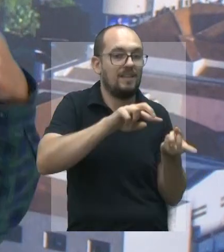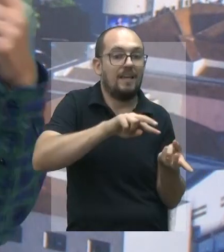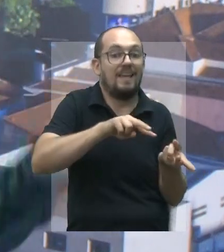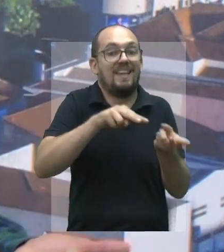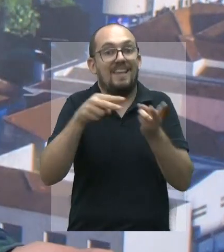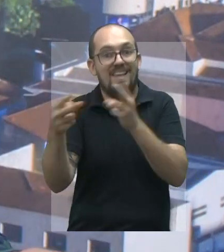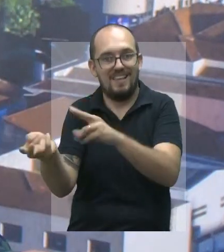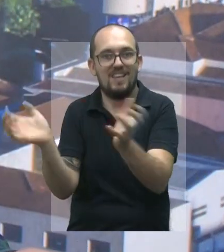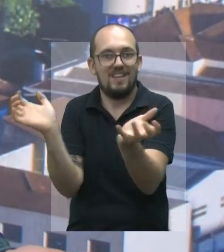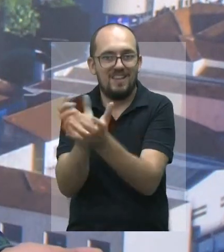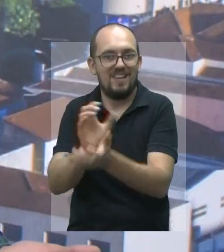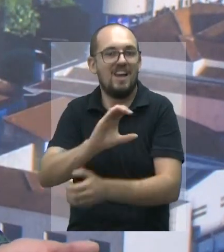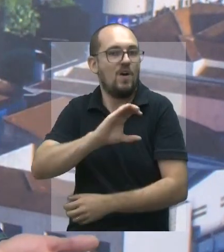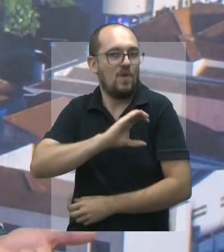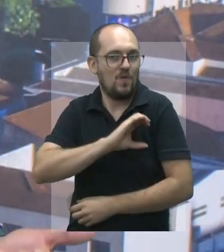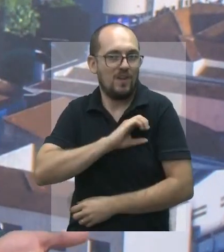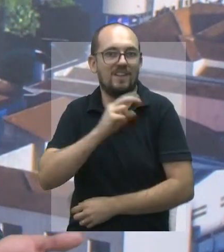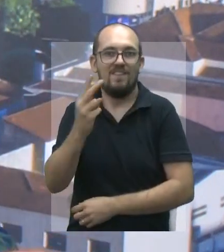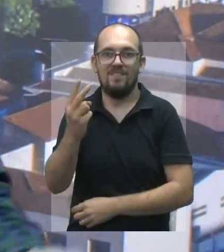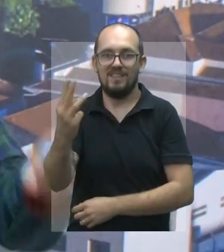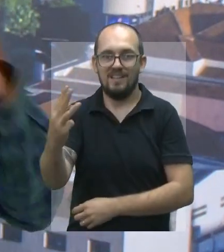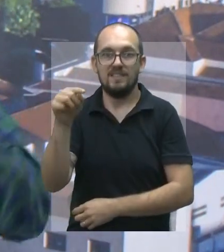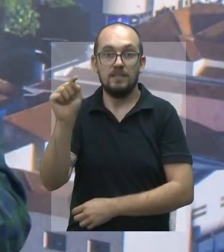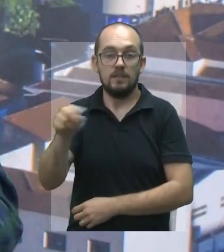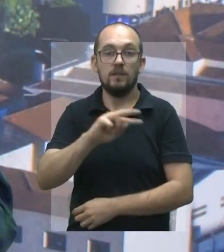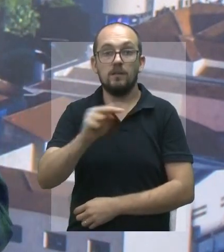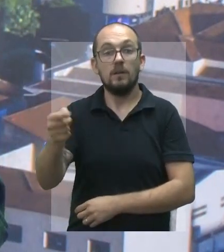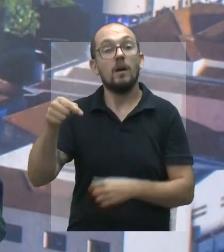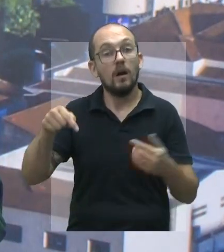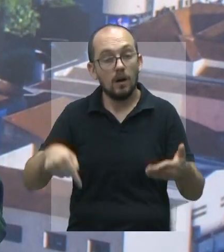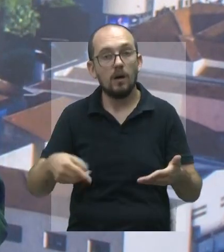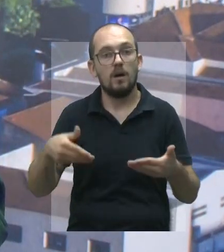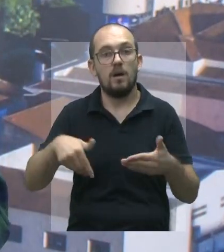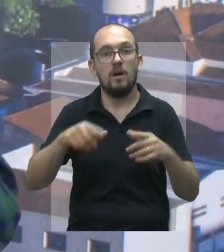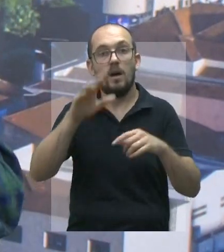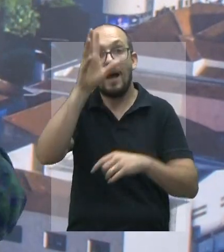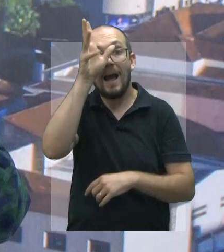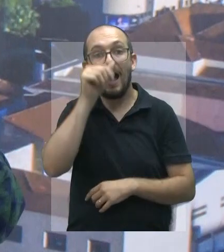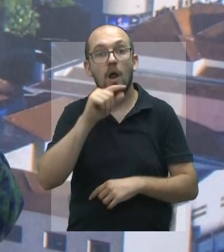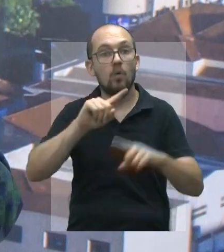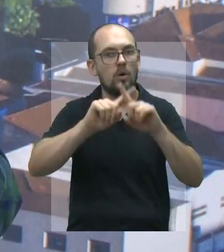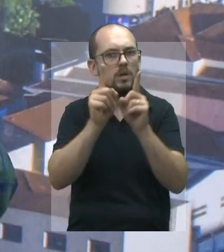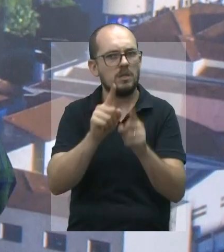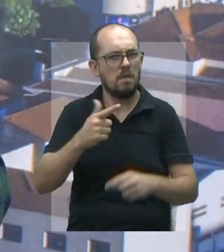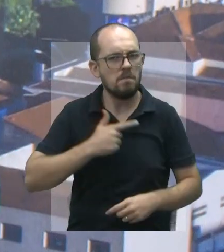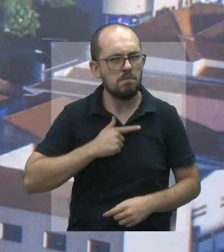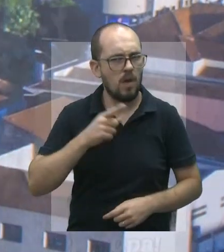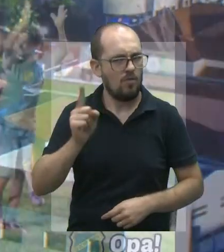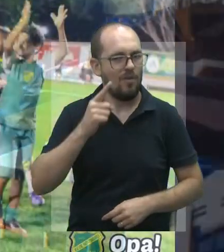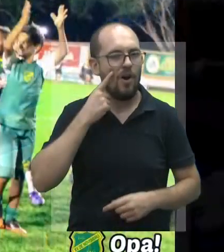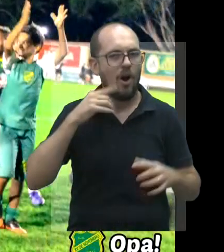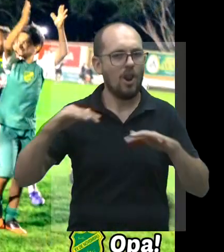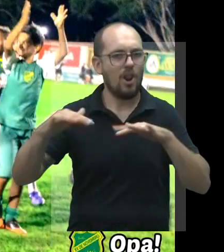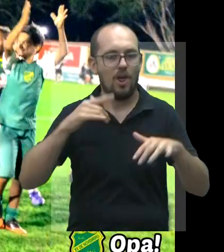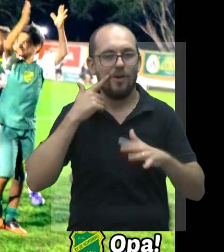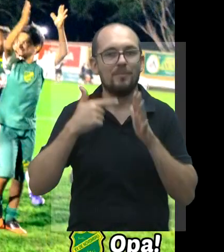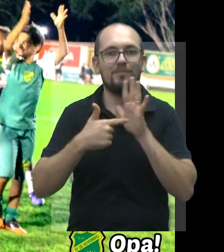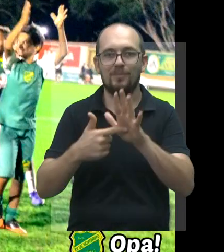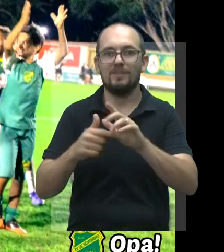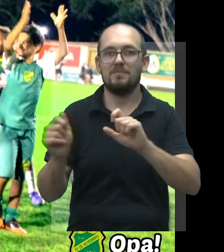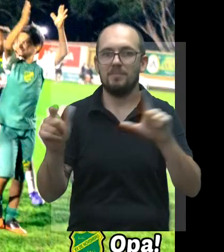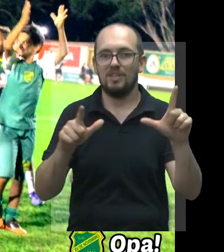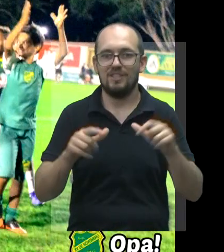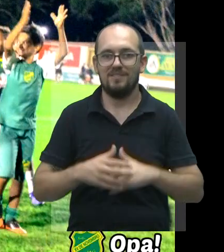temporada para o time Sub-23 do Corinthians, e o nosso time, o Galinho Sub-20, não fez feio não. Vamos ver aí algumas imagens, né? Um